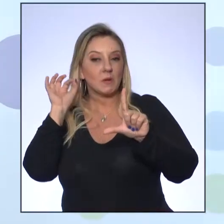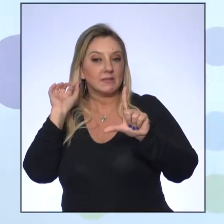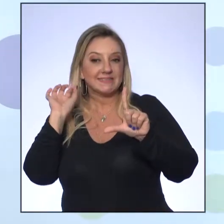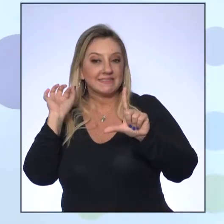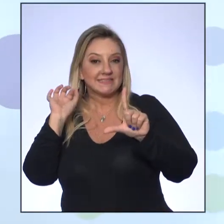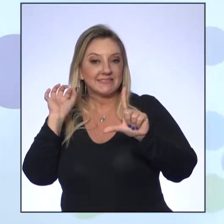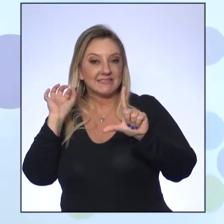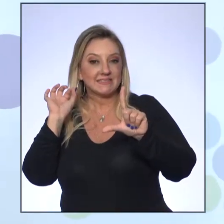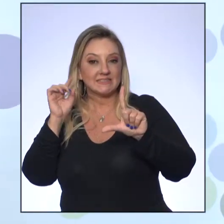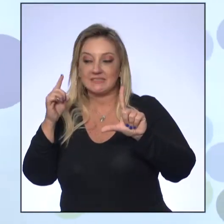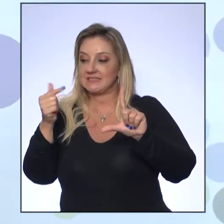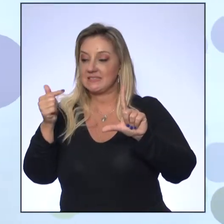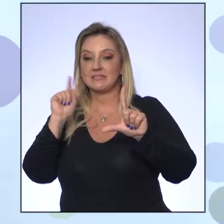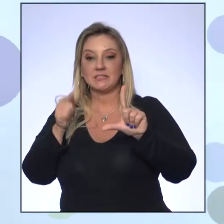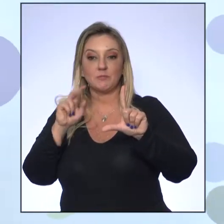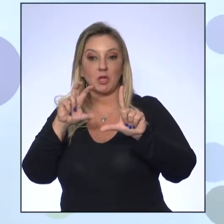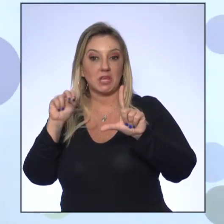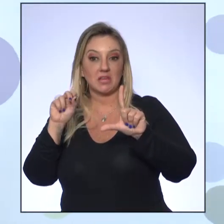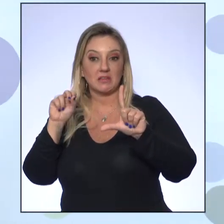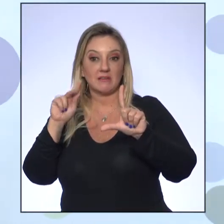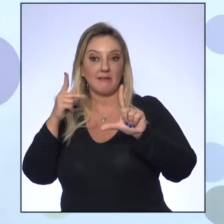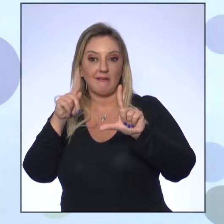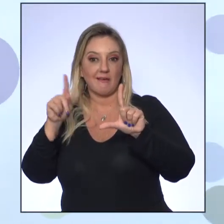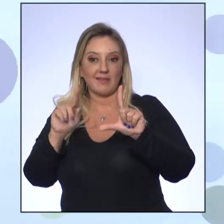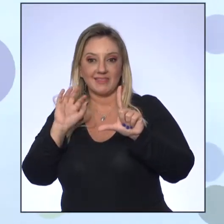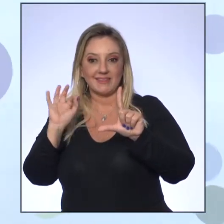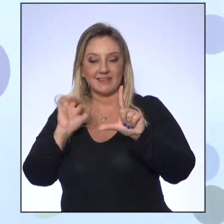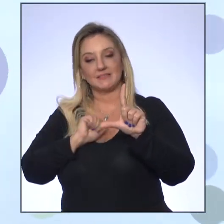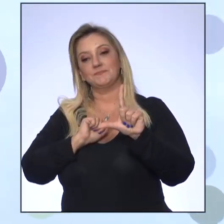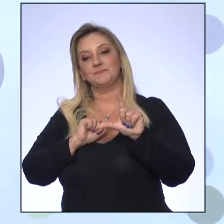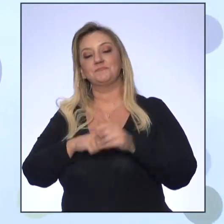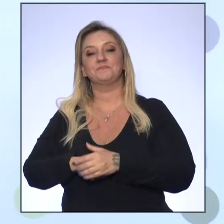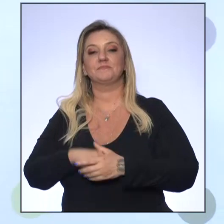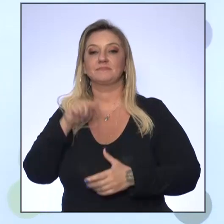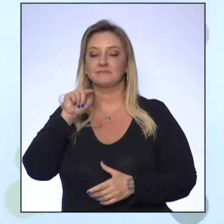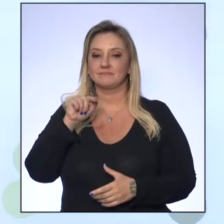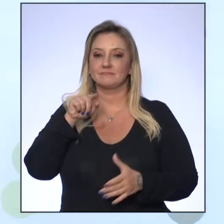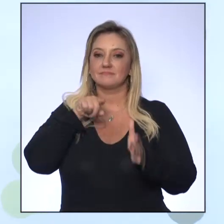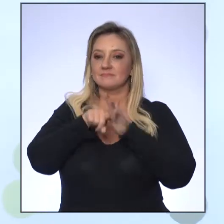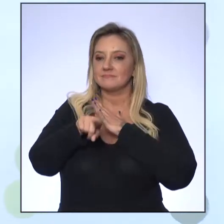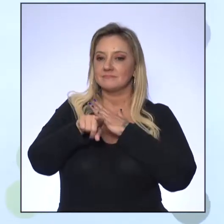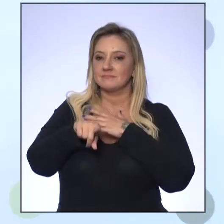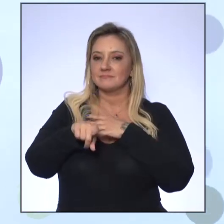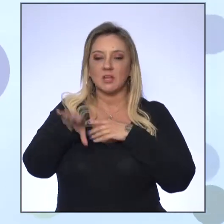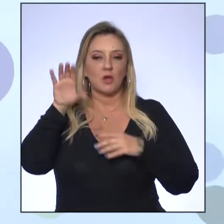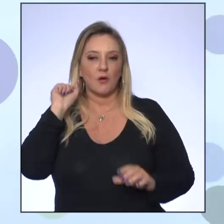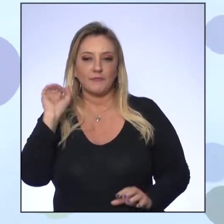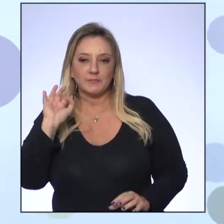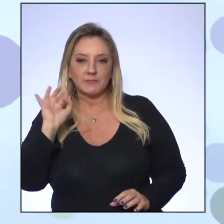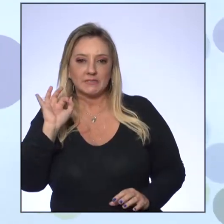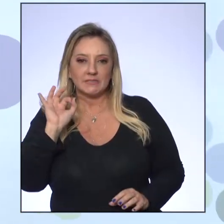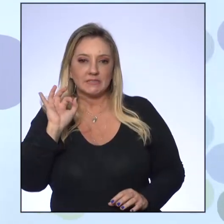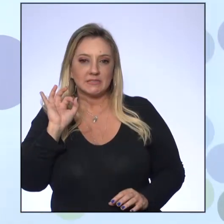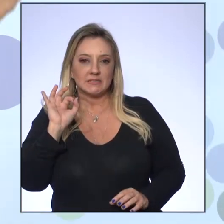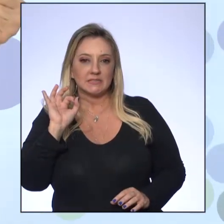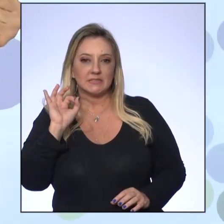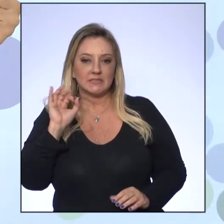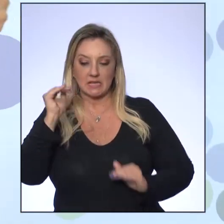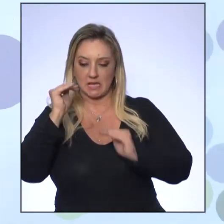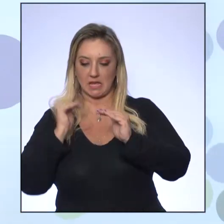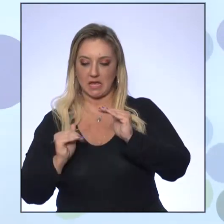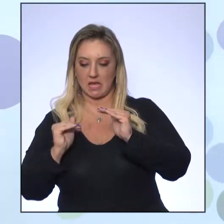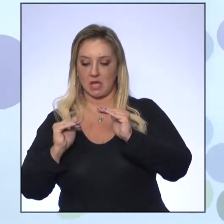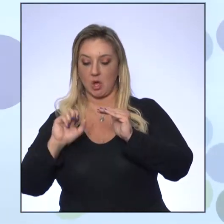ouvimos 17.500 Hz. Então, essa questão, onde diz que nós não ouvimos